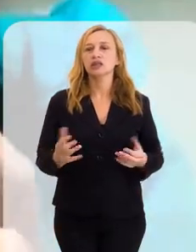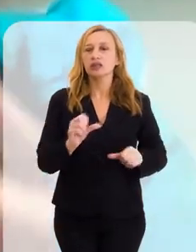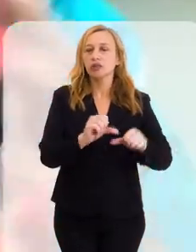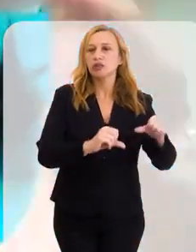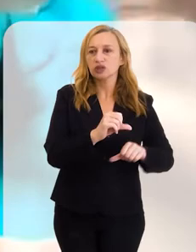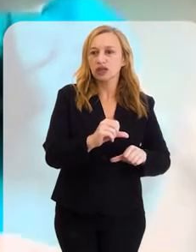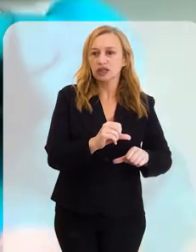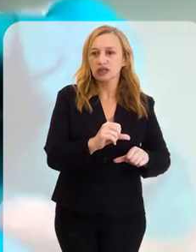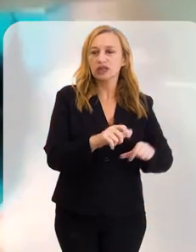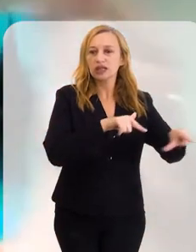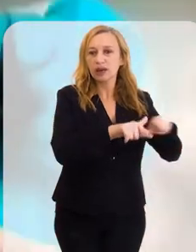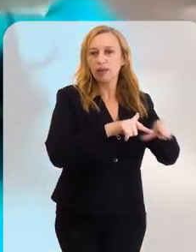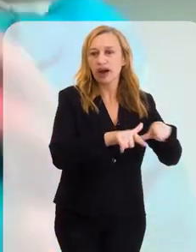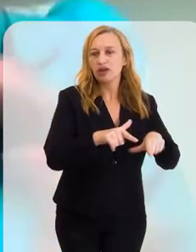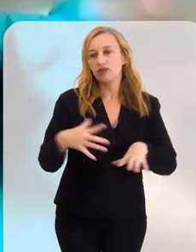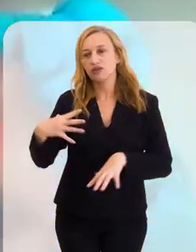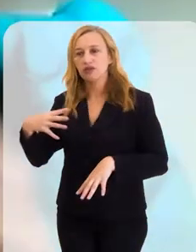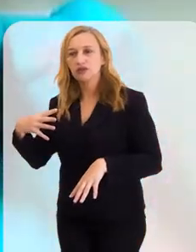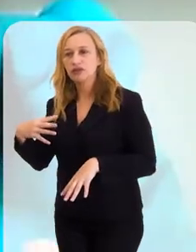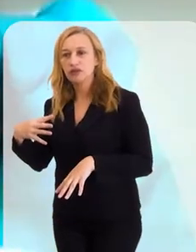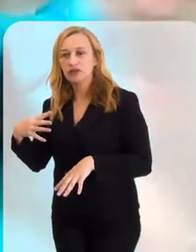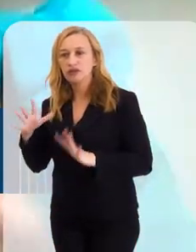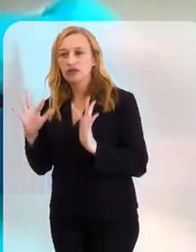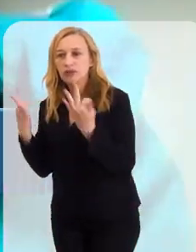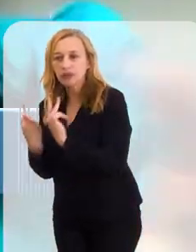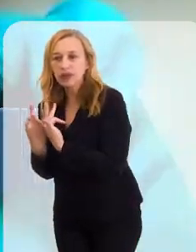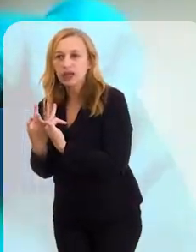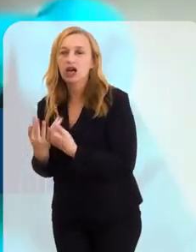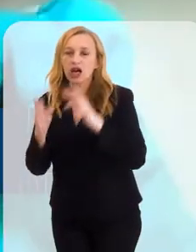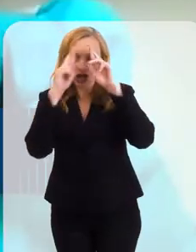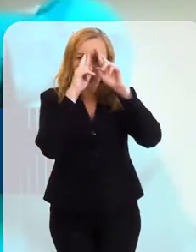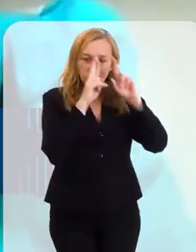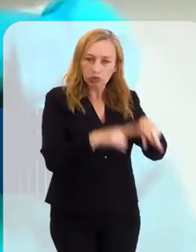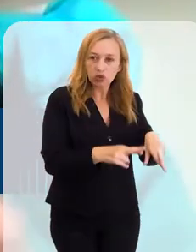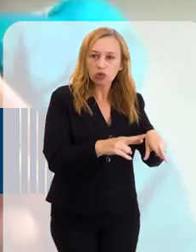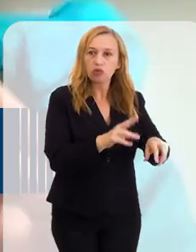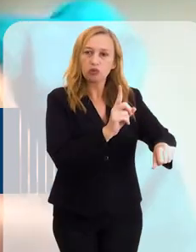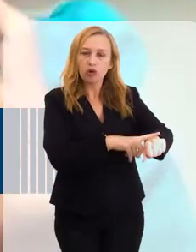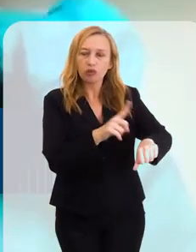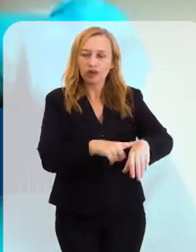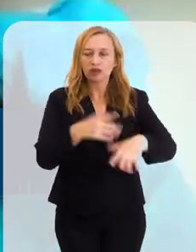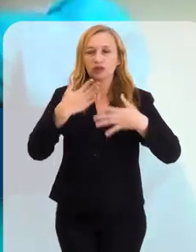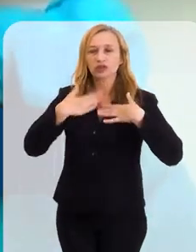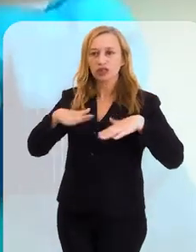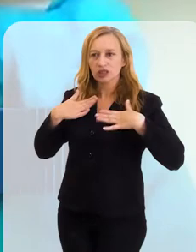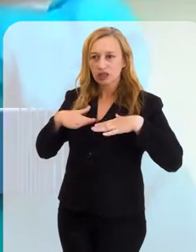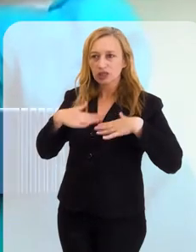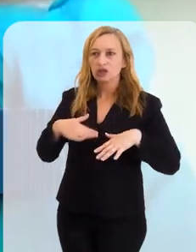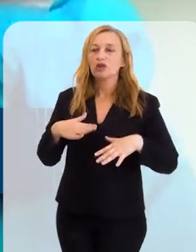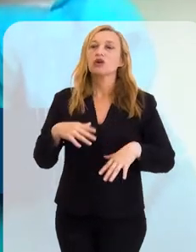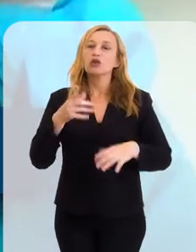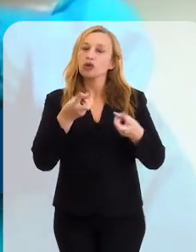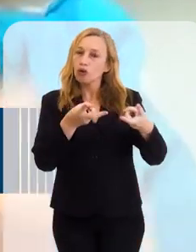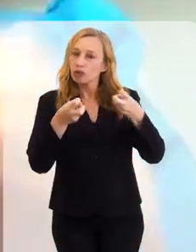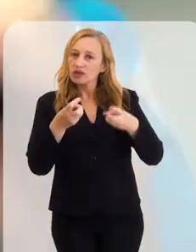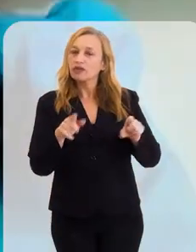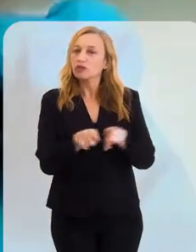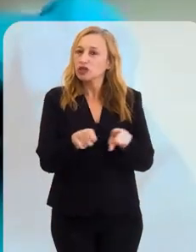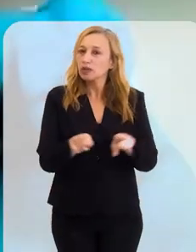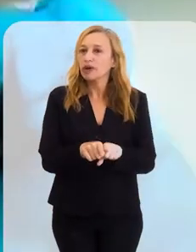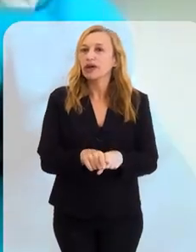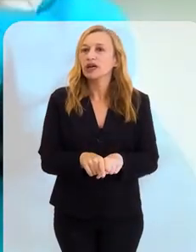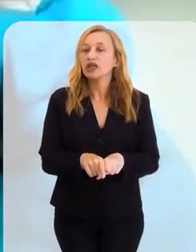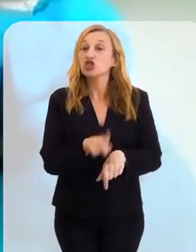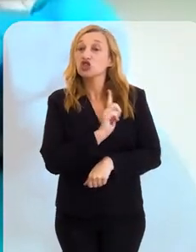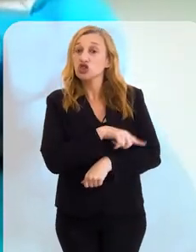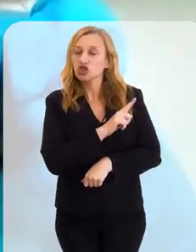vida, né? Da interface trabalho, família, trabalho, não trabalho, que respeitou os momentos de descanso. Isso foi